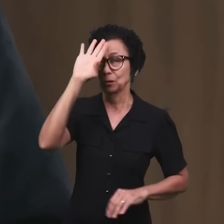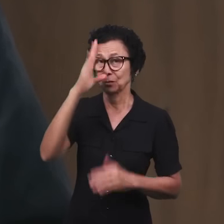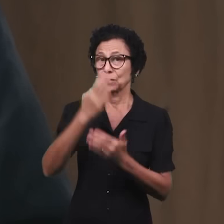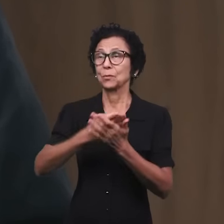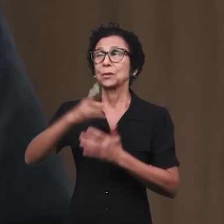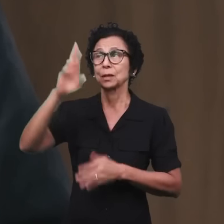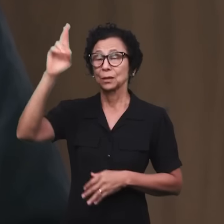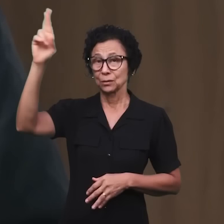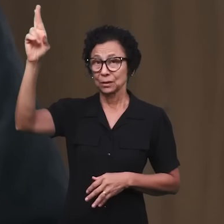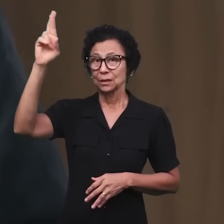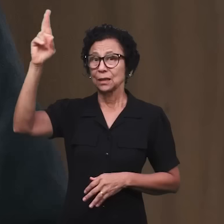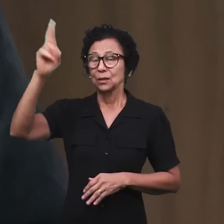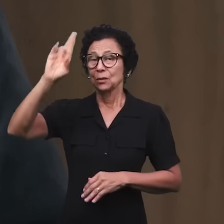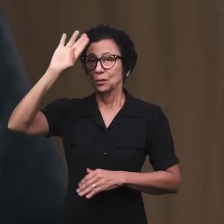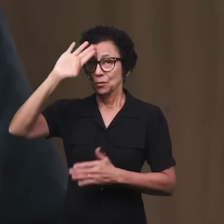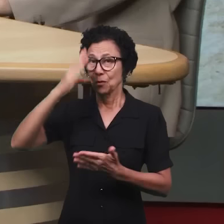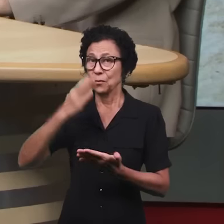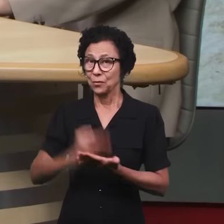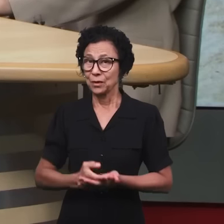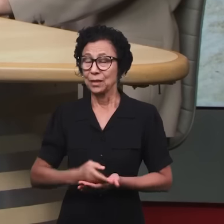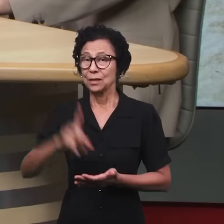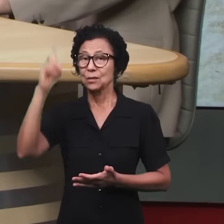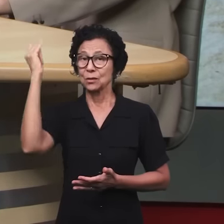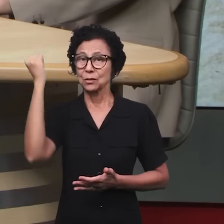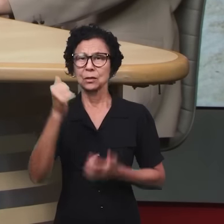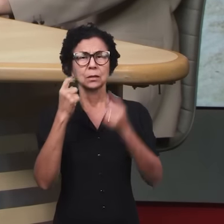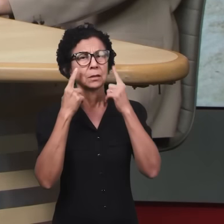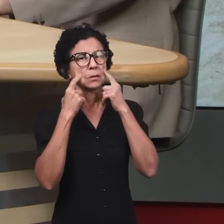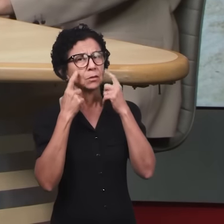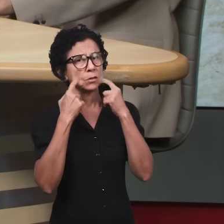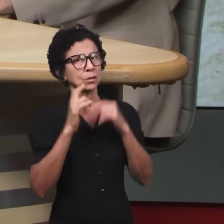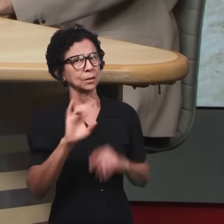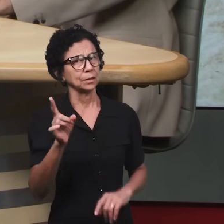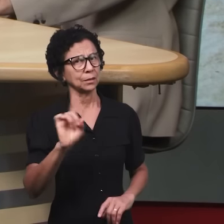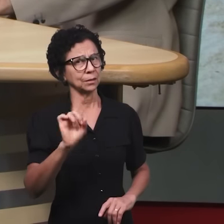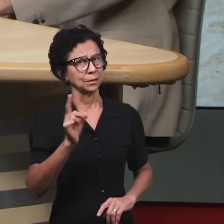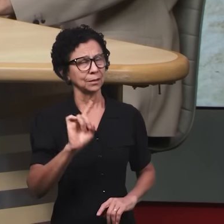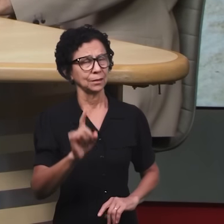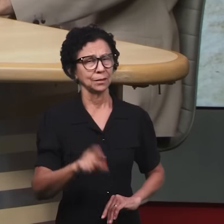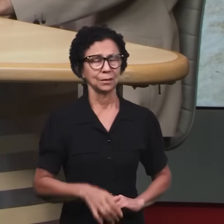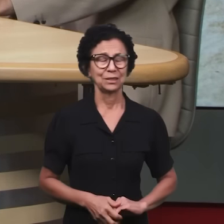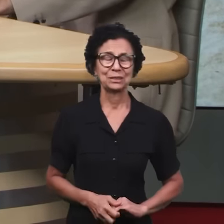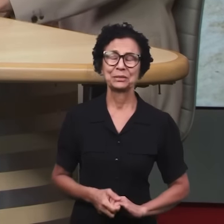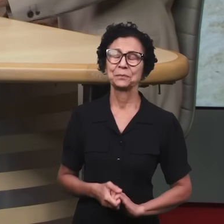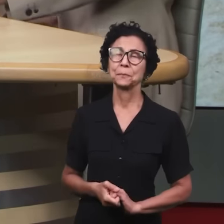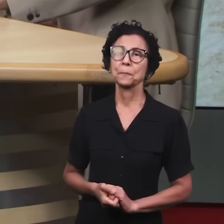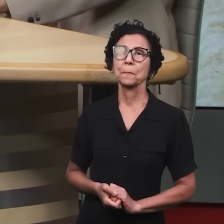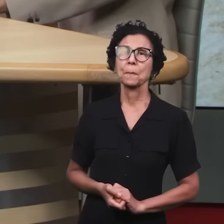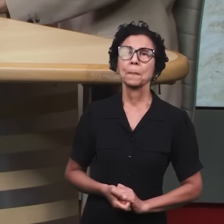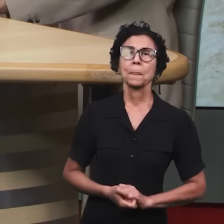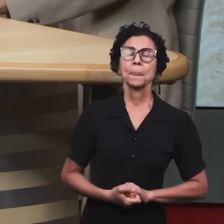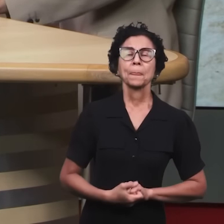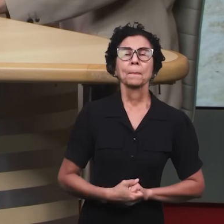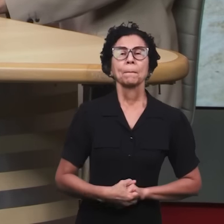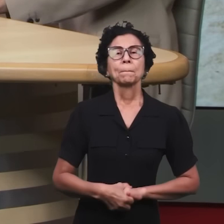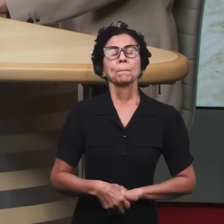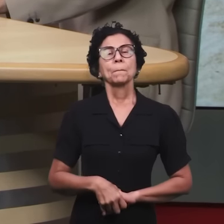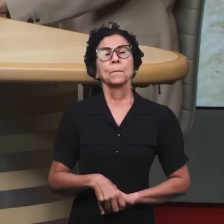de um Senhor que pode falar, não chores, né? Essa palavra foi muito no Espírito, ou seja, esse programa, no sentido dessa